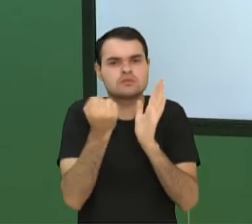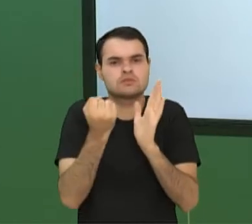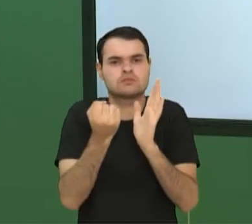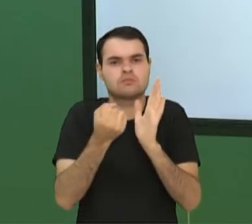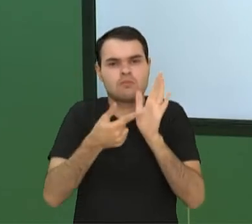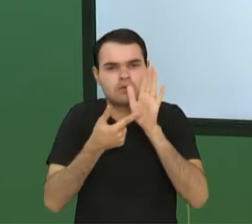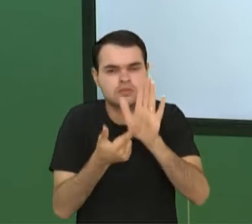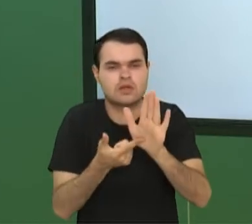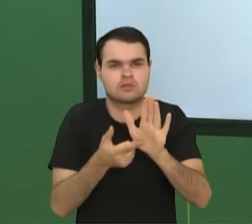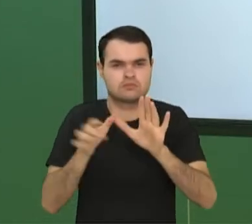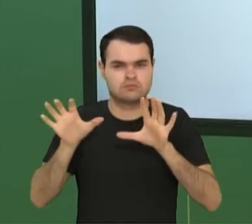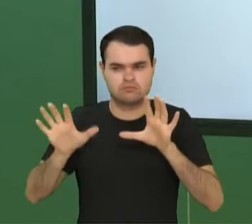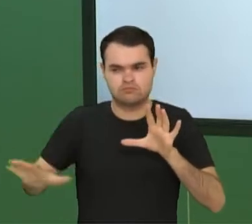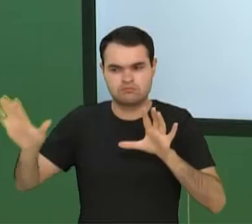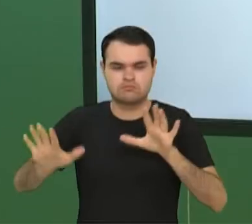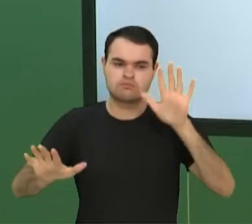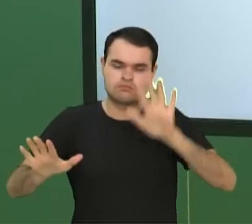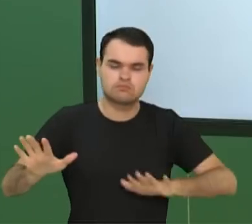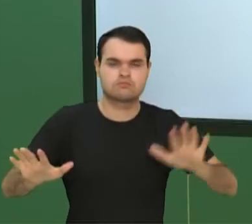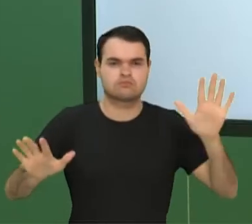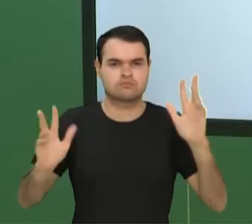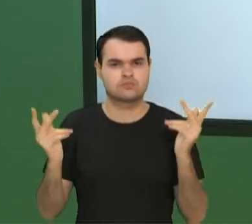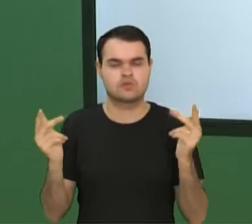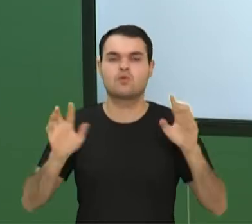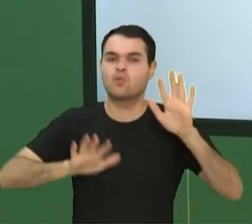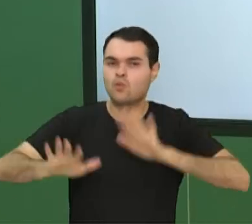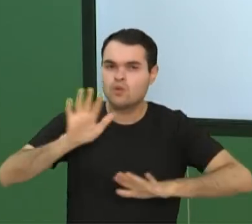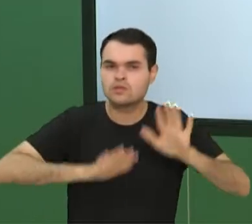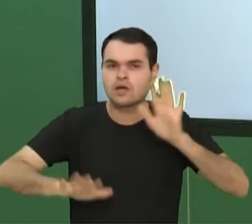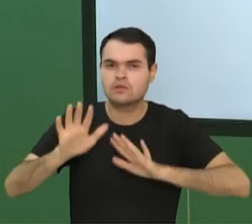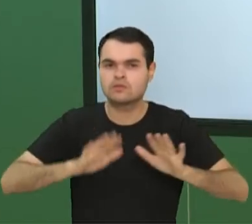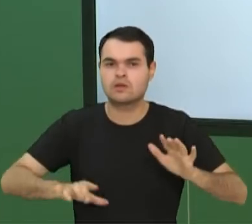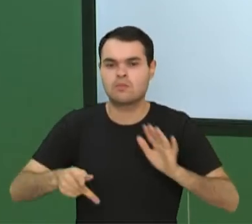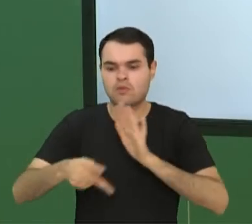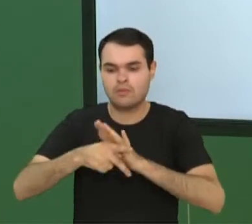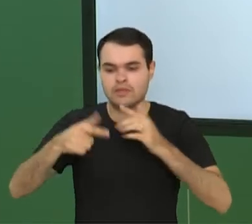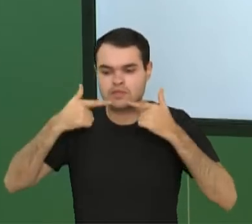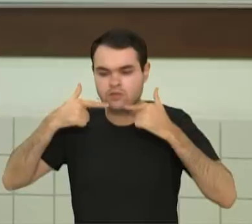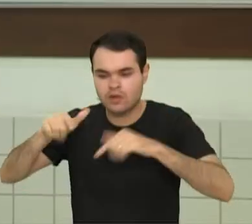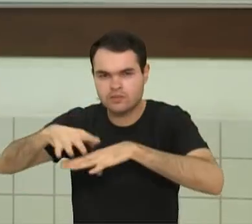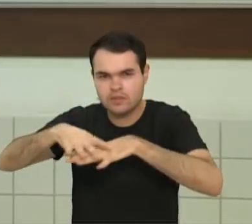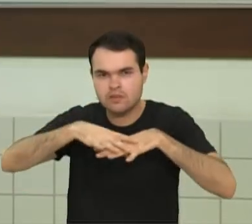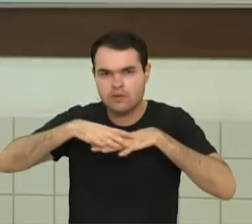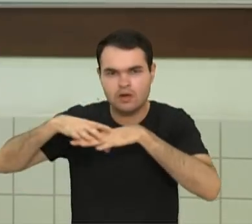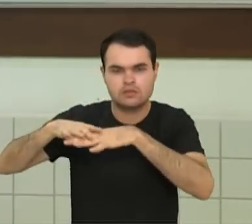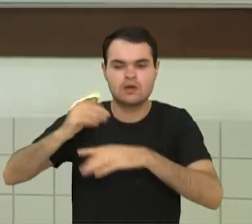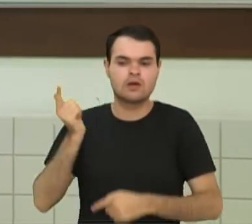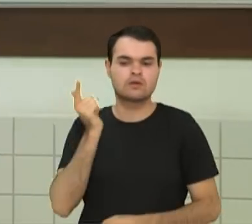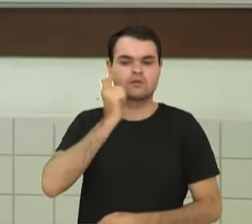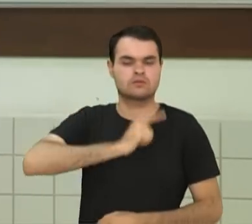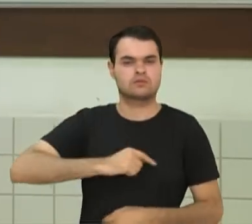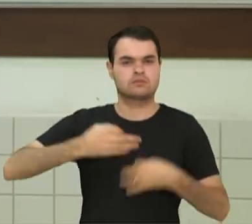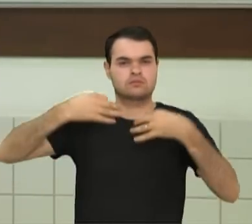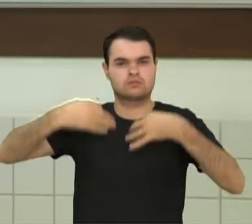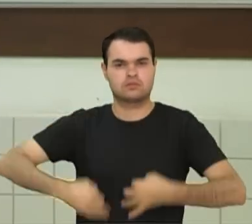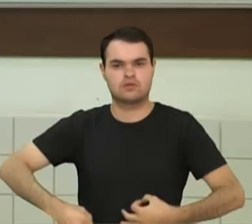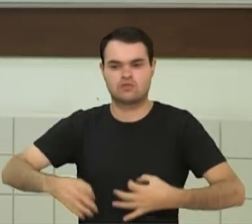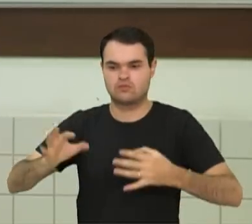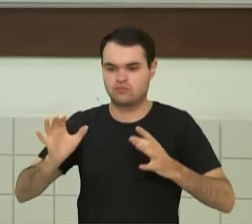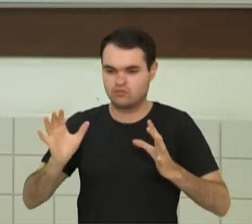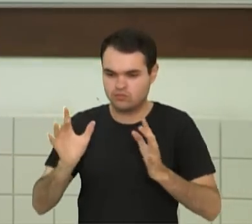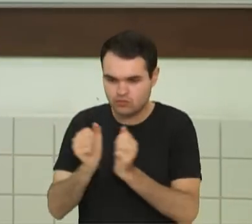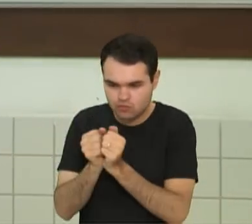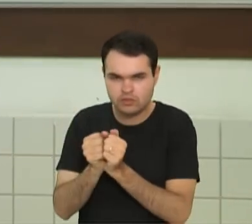simbolizar isso daqui. Então, a gente precisa ter o cuidado das linguagens, a gente conseguir juntar